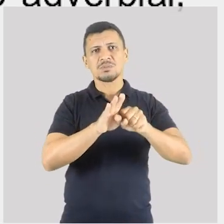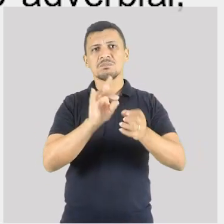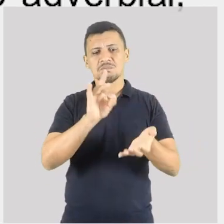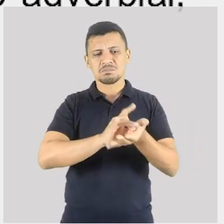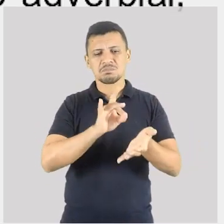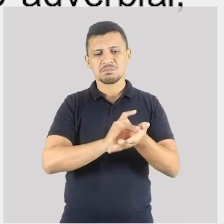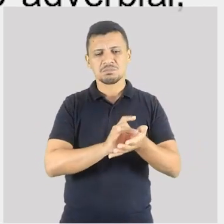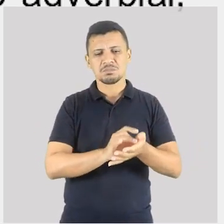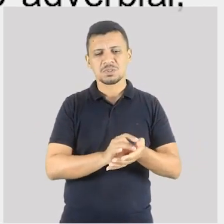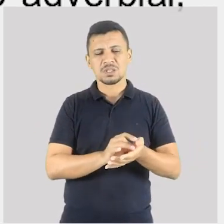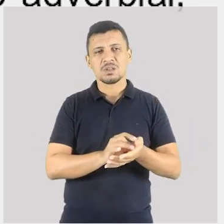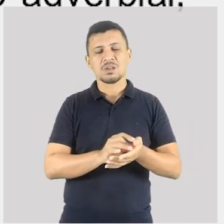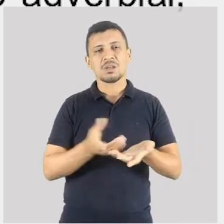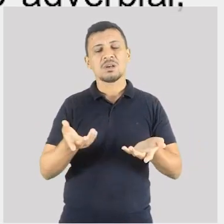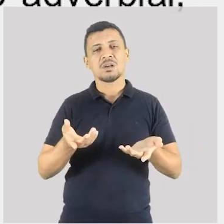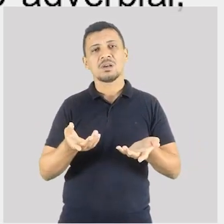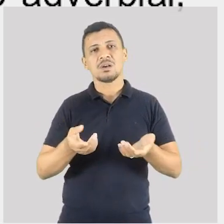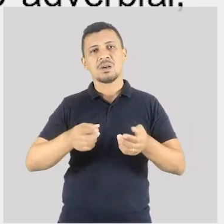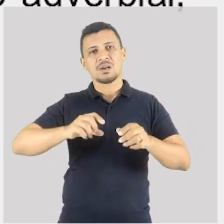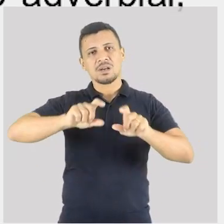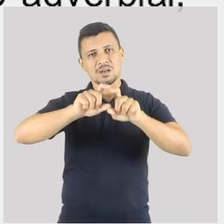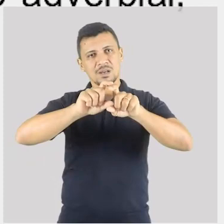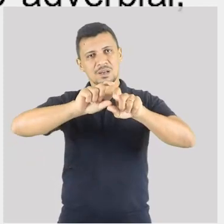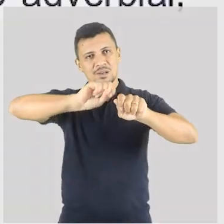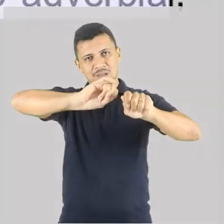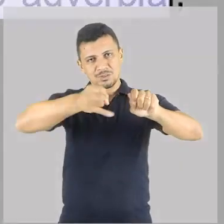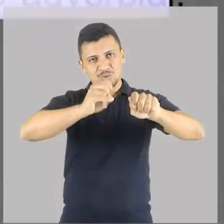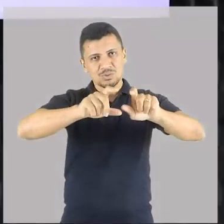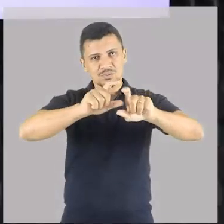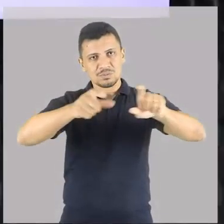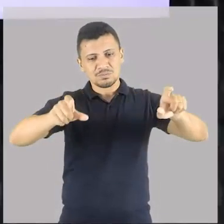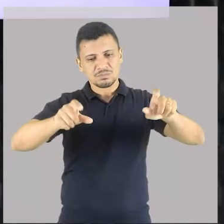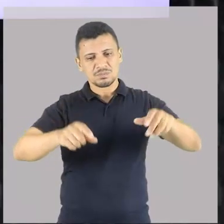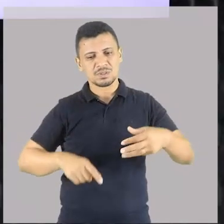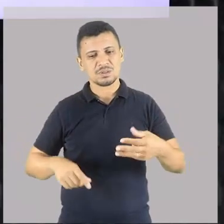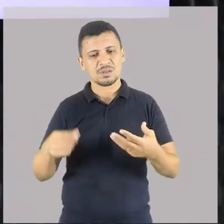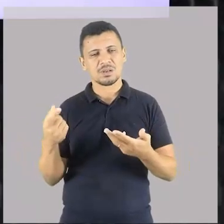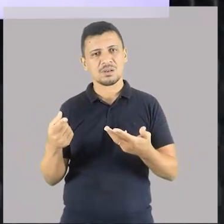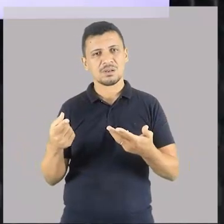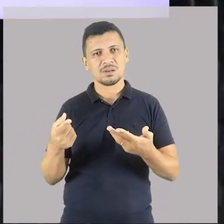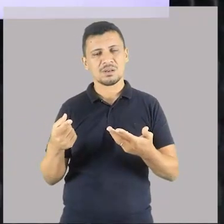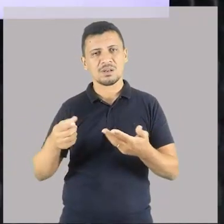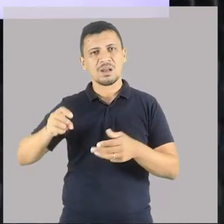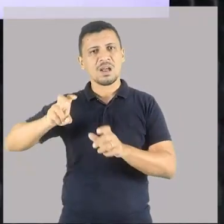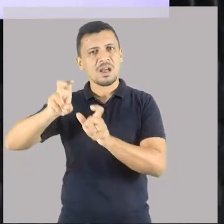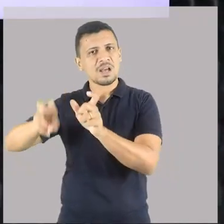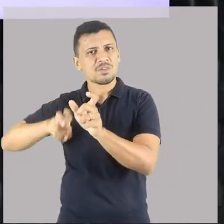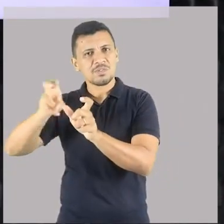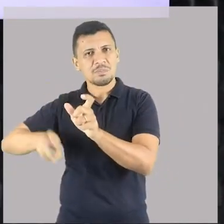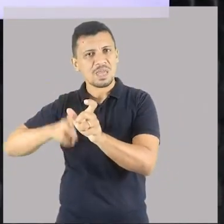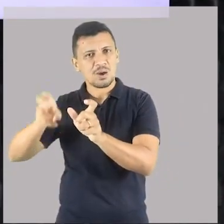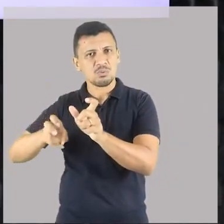verdade. A segunda, oração adjetiva, verdade. A terceira, oração adverbial, não. Porque aqui eu tenho oração substantiva,